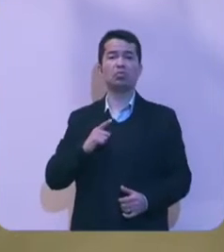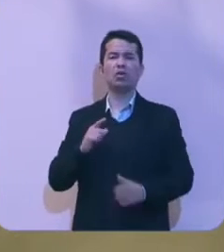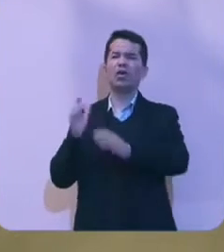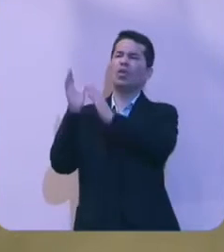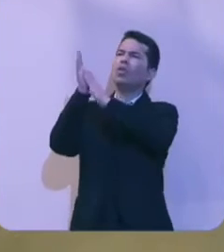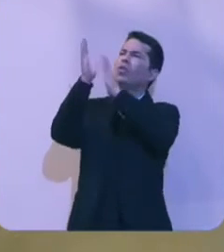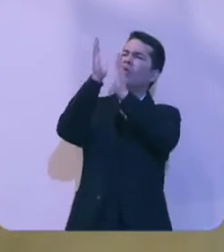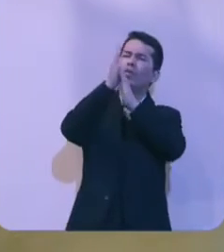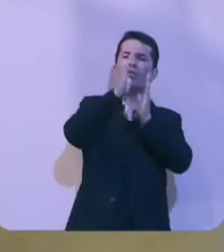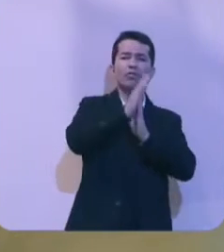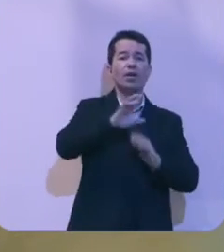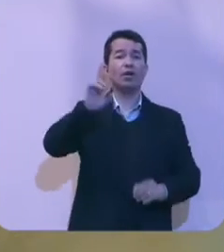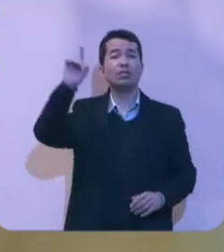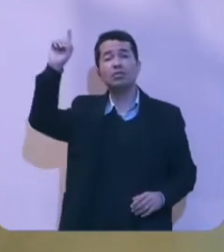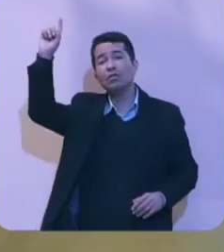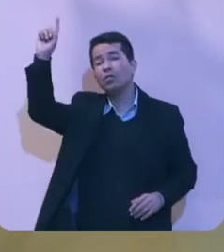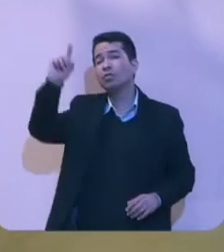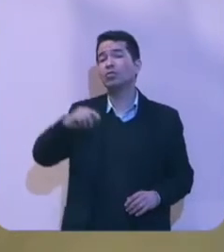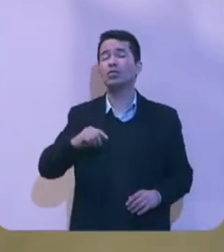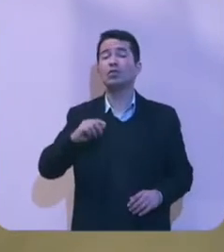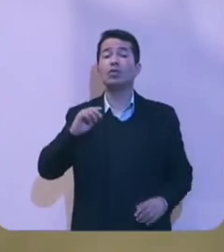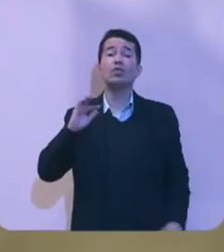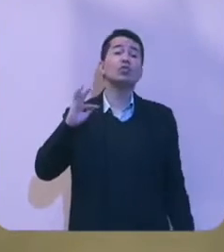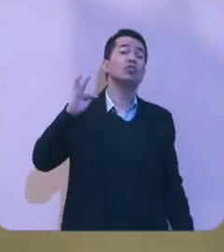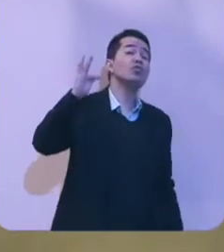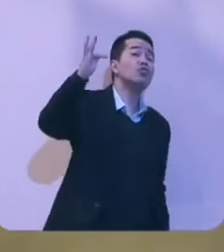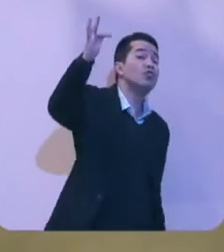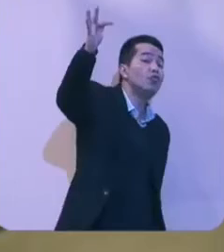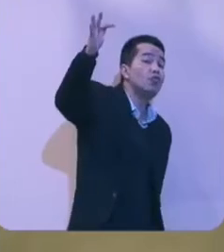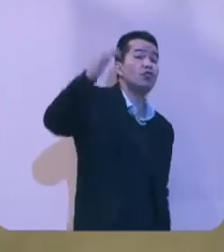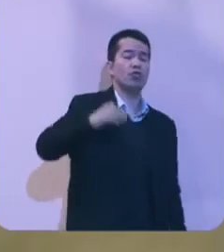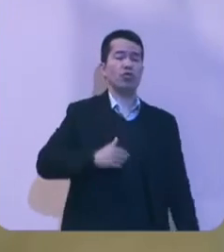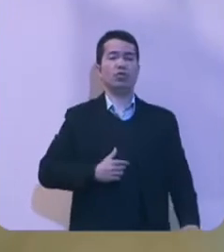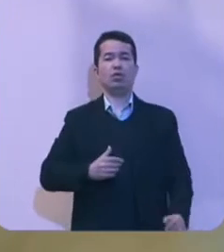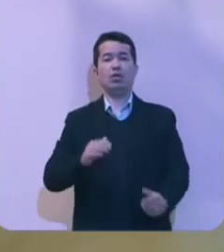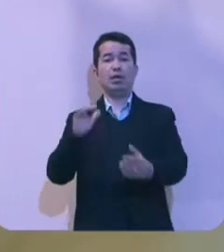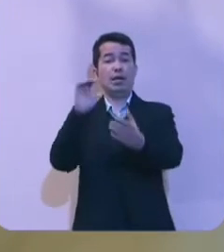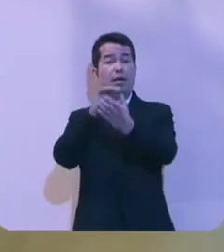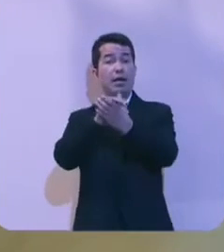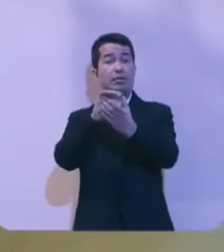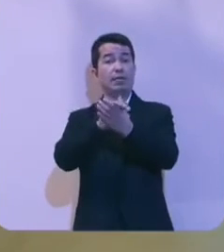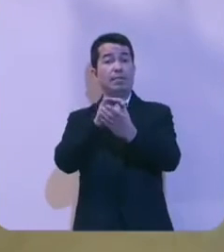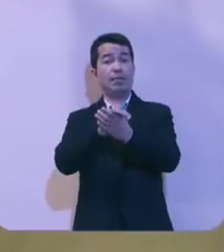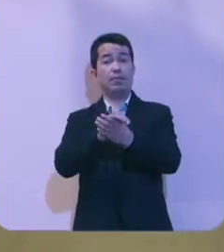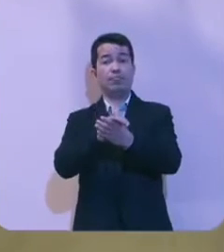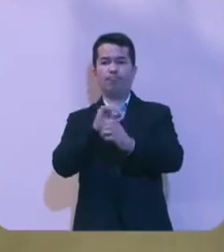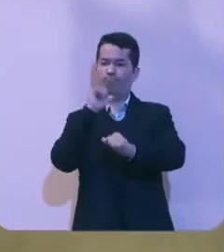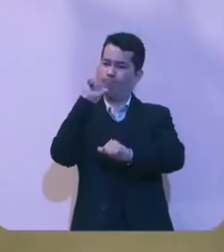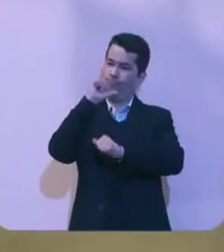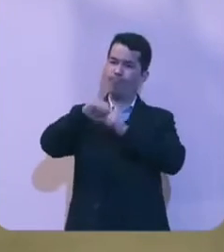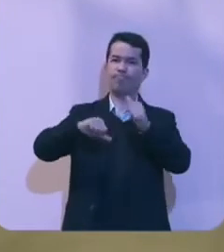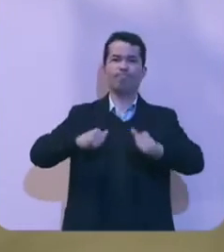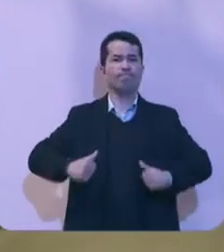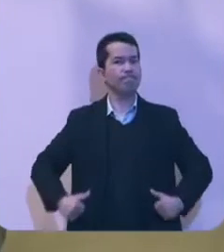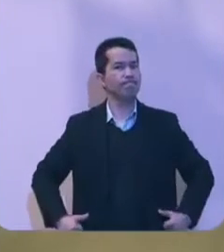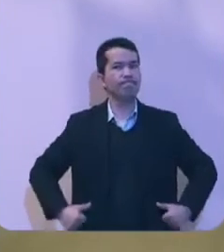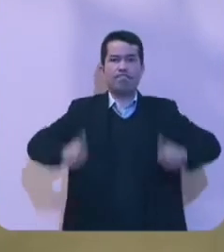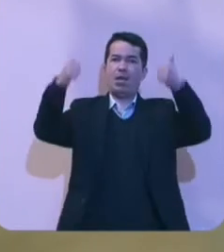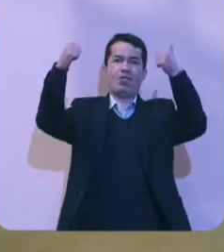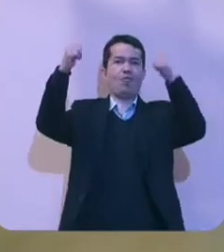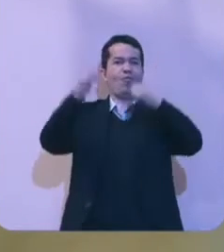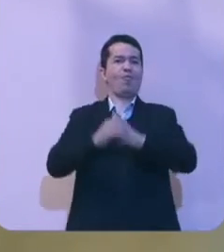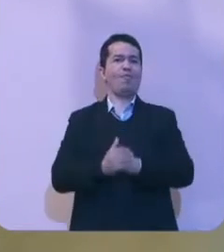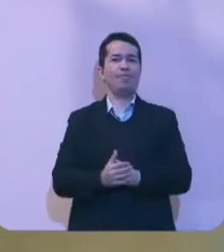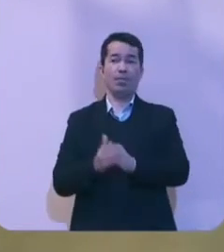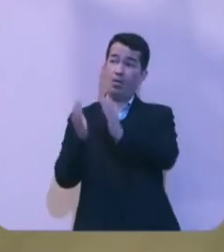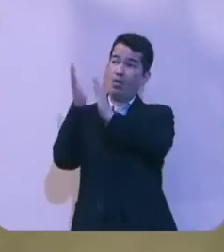vai fazer ainda na sua vida. Vai louvar a Deus pelo teu casamento que vai ser restaurado, vai louvar a Deus pela tua saúde que vai